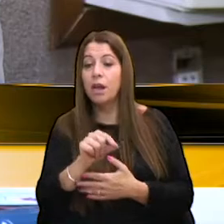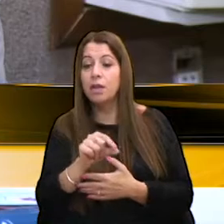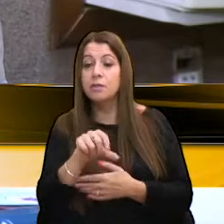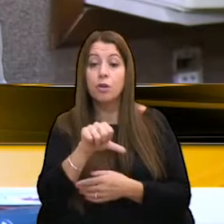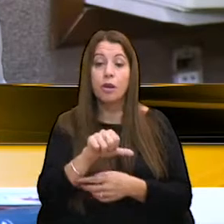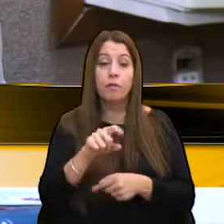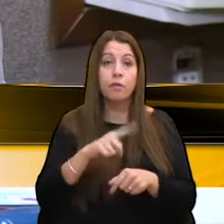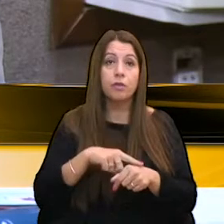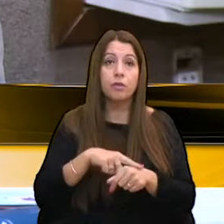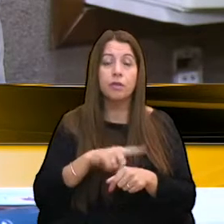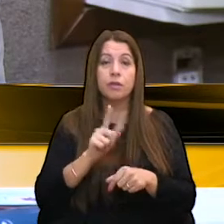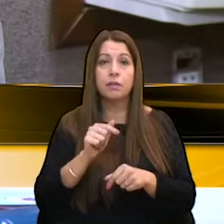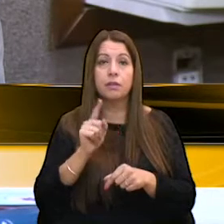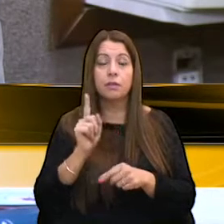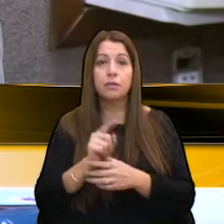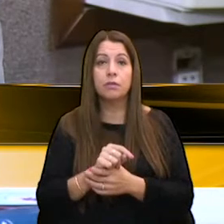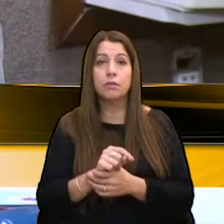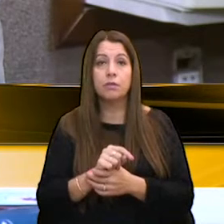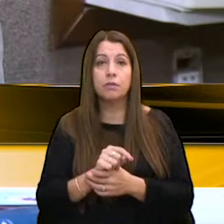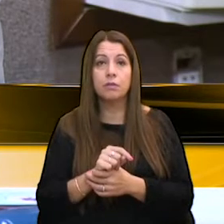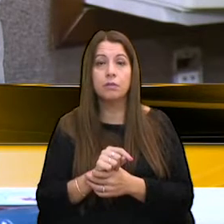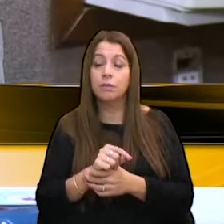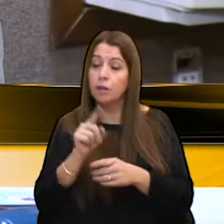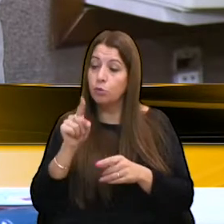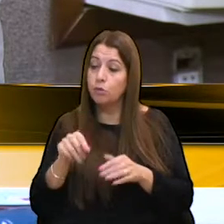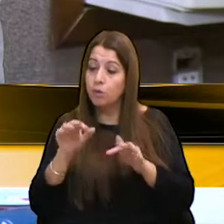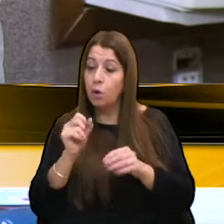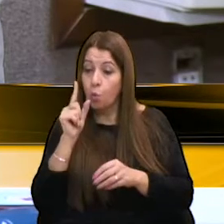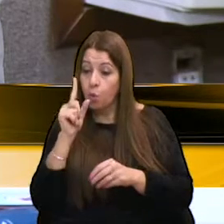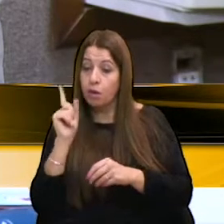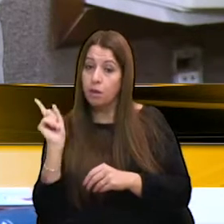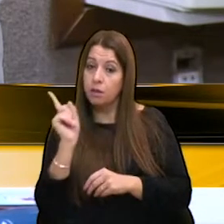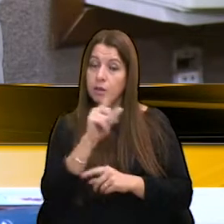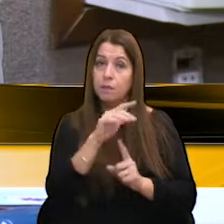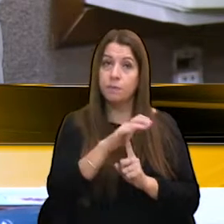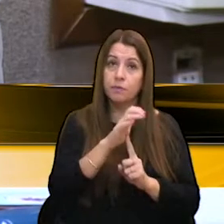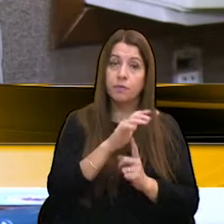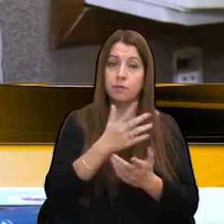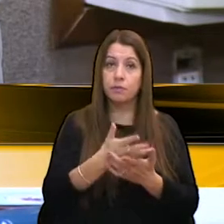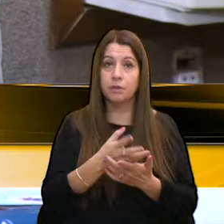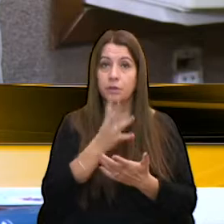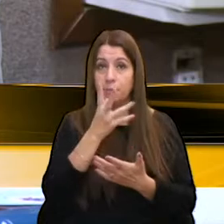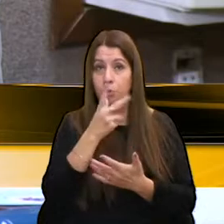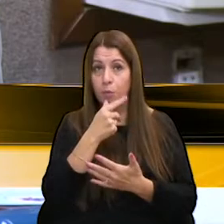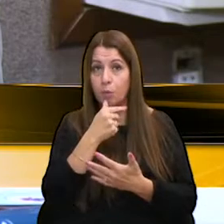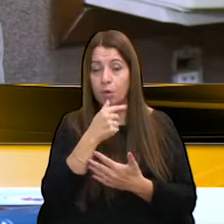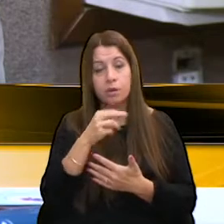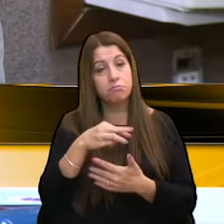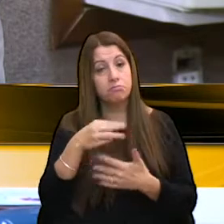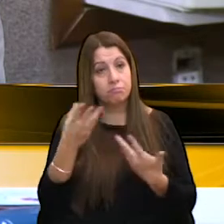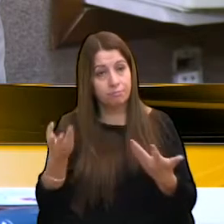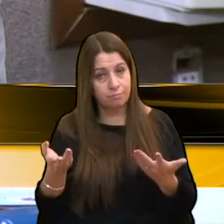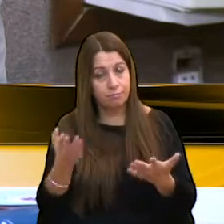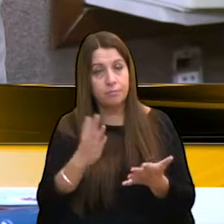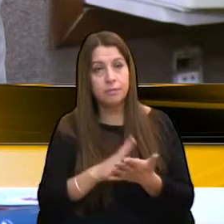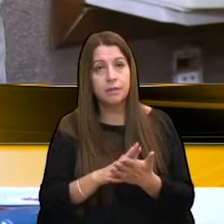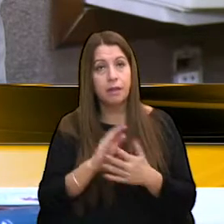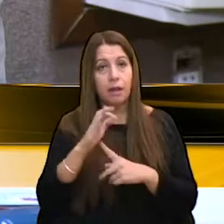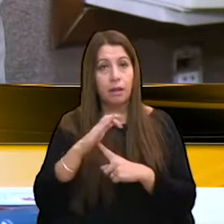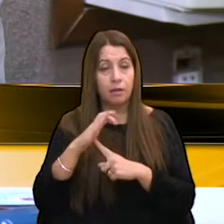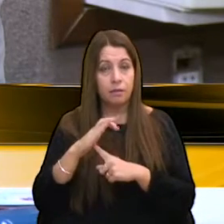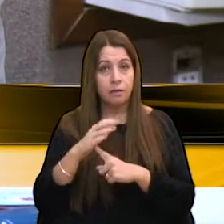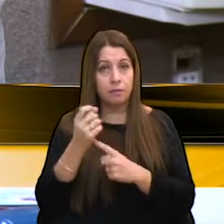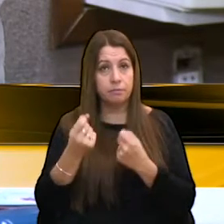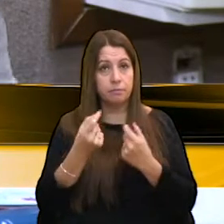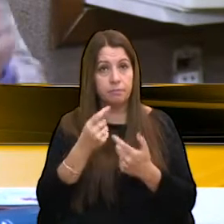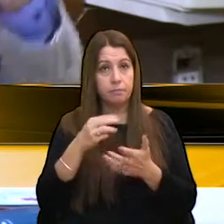Então, até se deslocar até a feira, geralmente demora alguns minutos, né? E a feira,